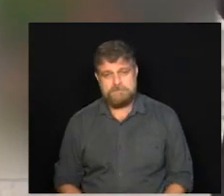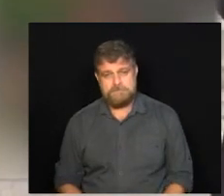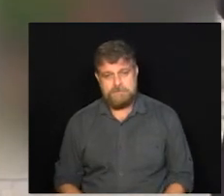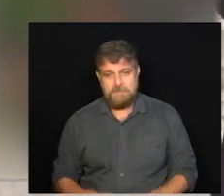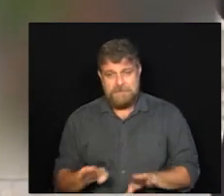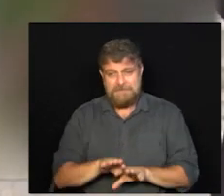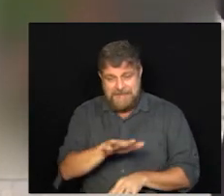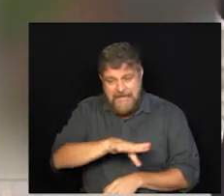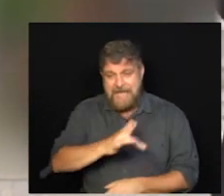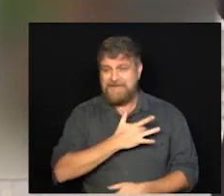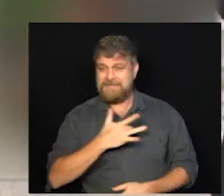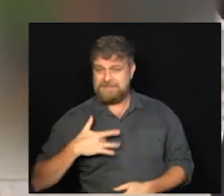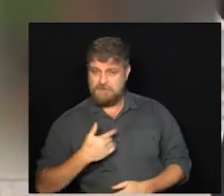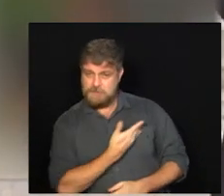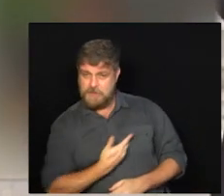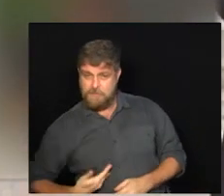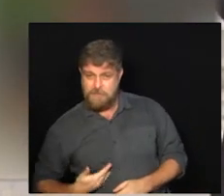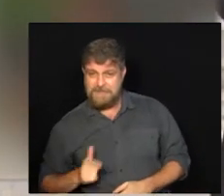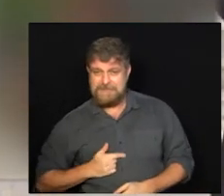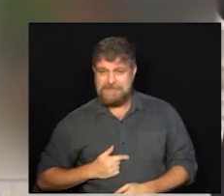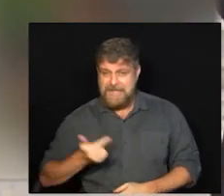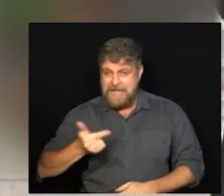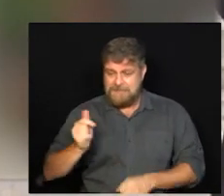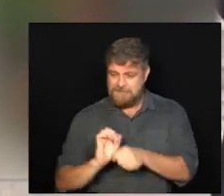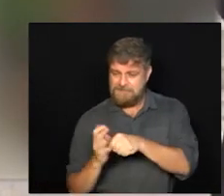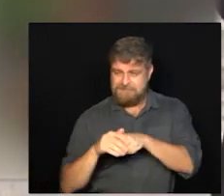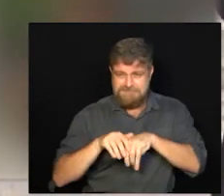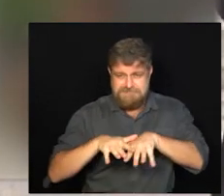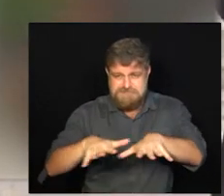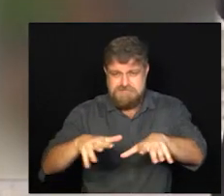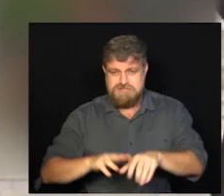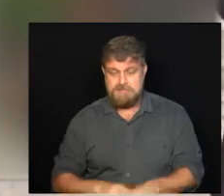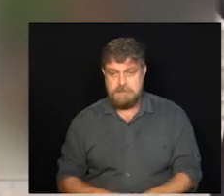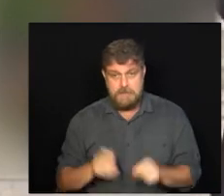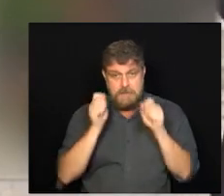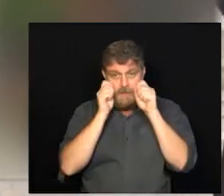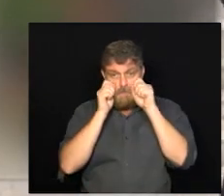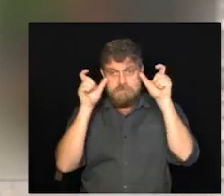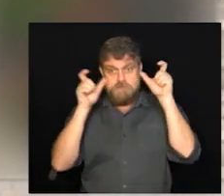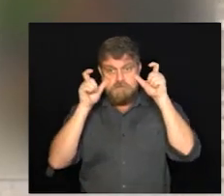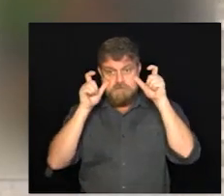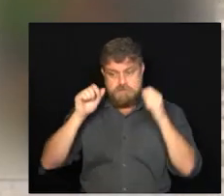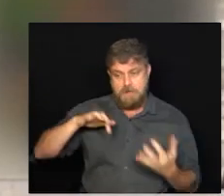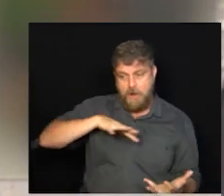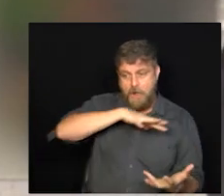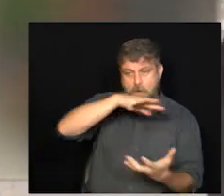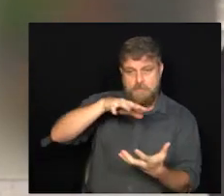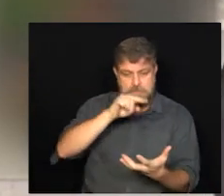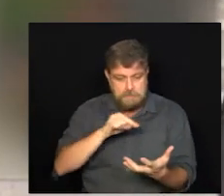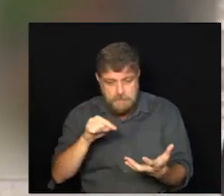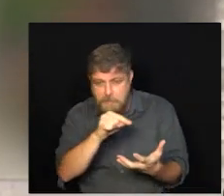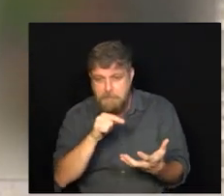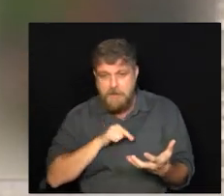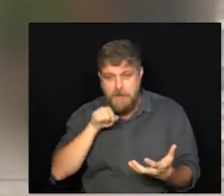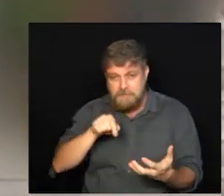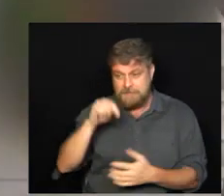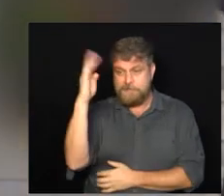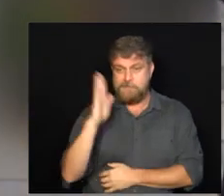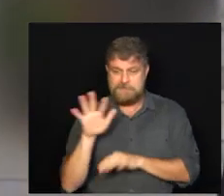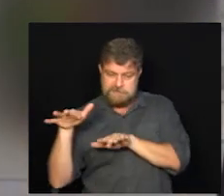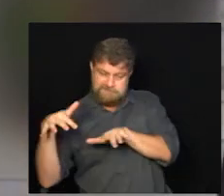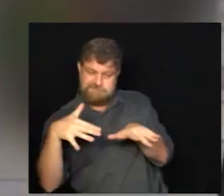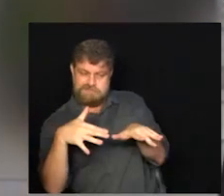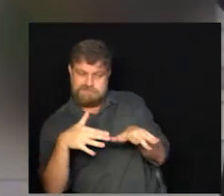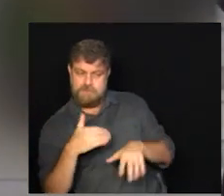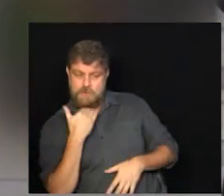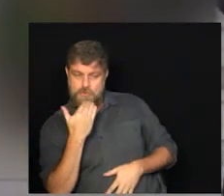vista da saúde pública, a segunda onda já acendeu um alerta vermelho no mundo em relação ao Brasil.